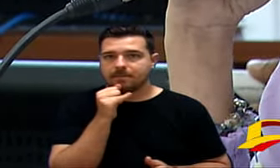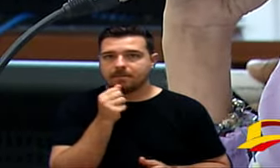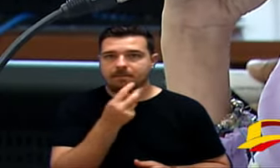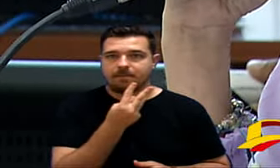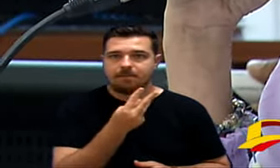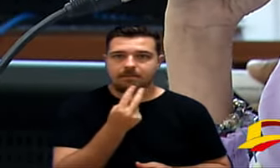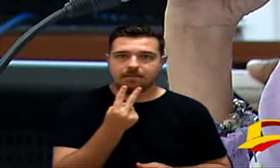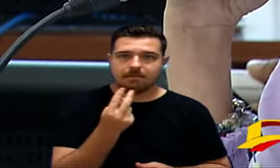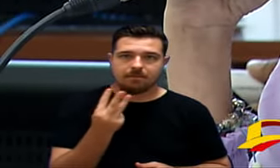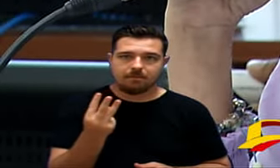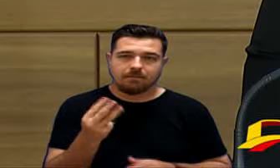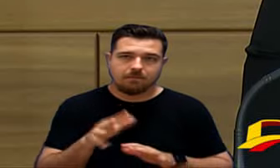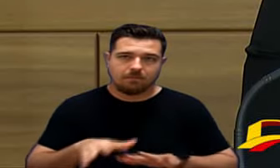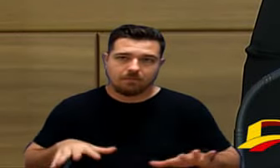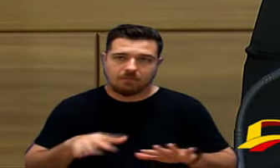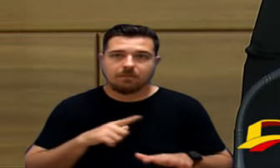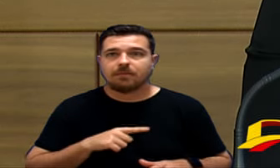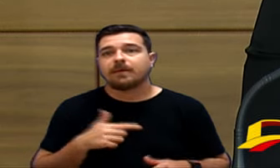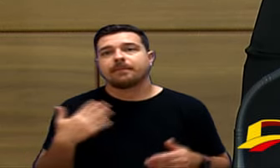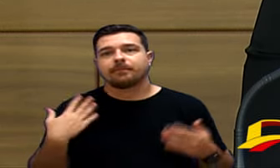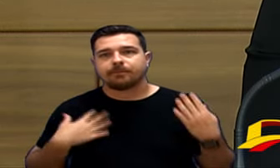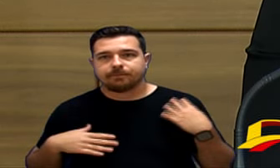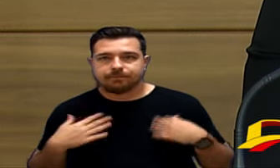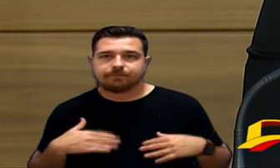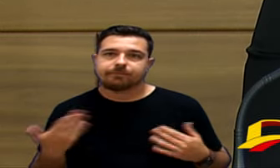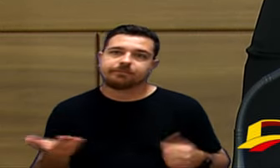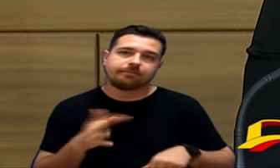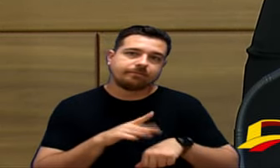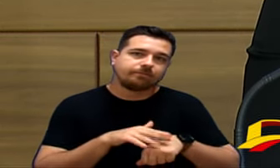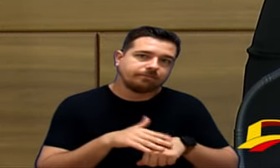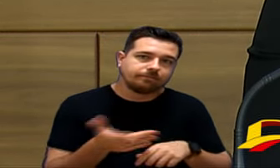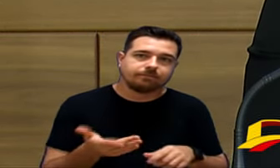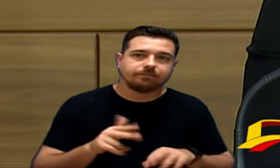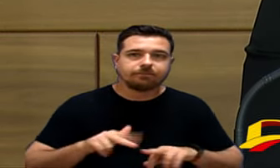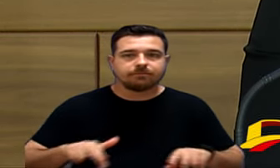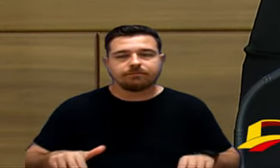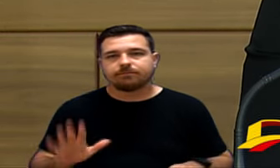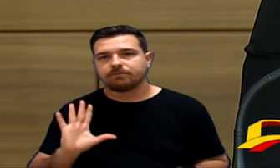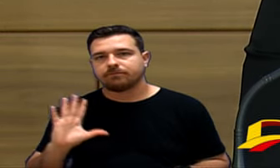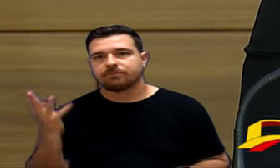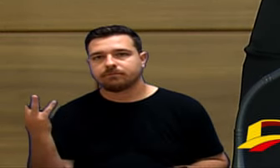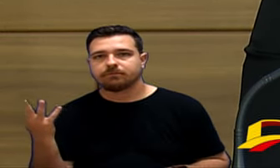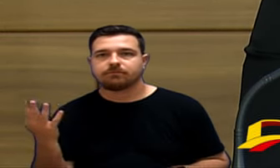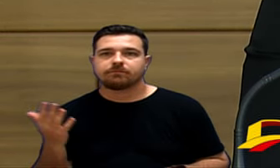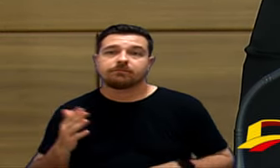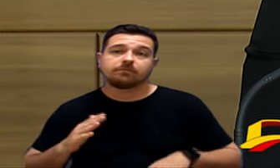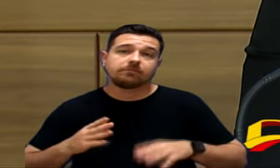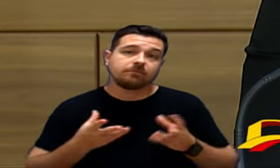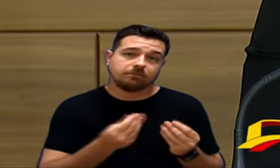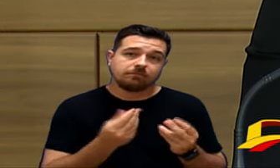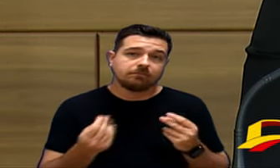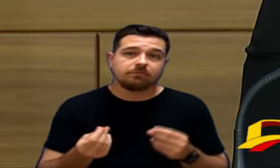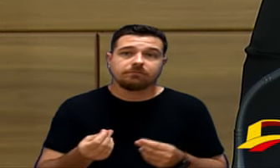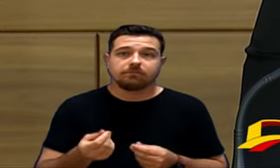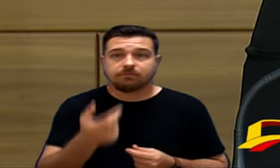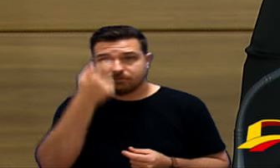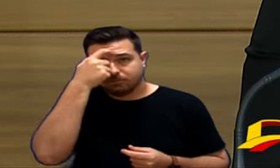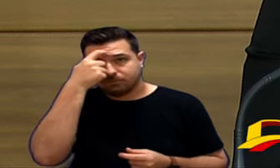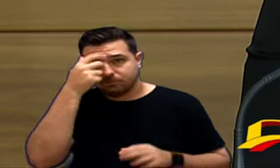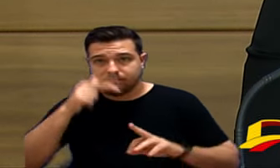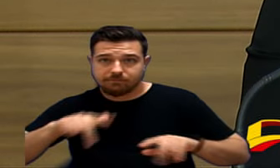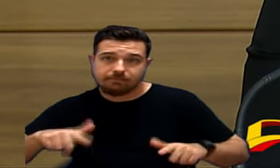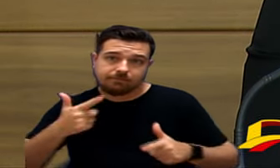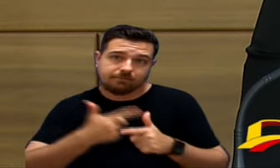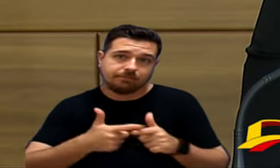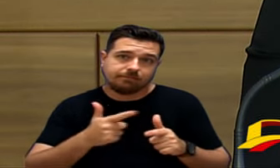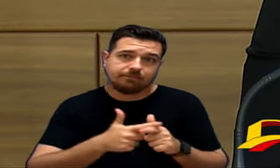afastamento problema de saúde eh a maioria dos nossos afastamentos ou são psicológicos ou posturais o nosso